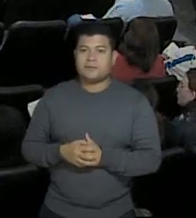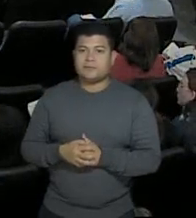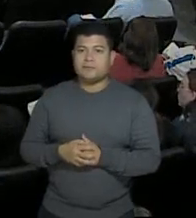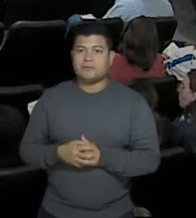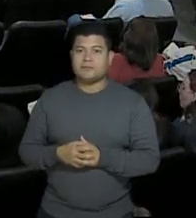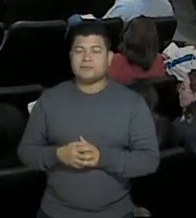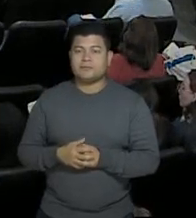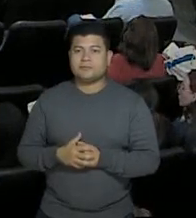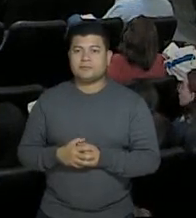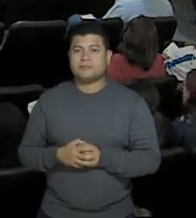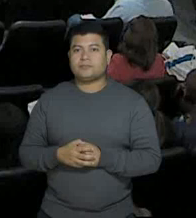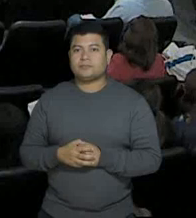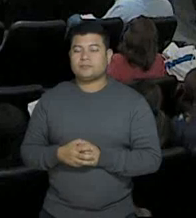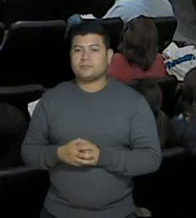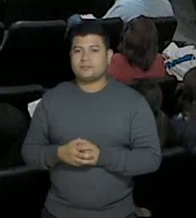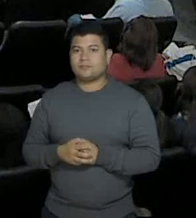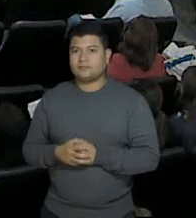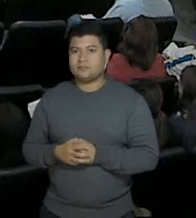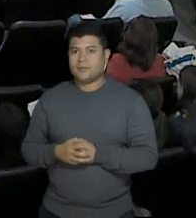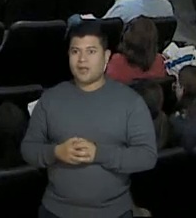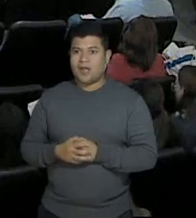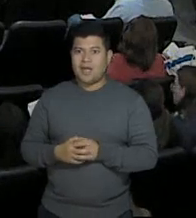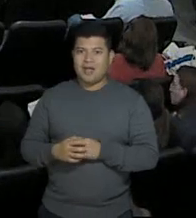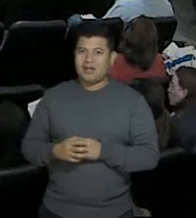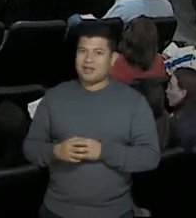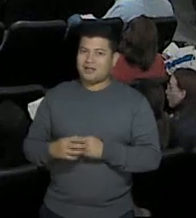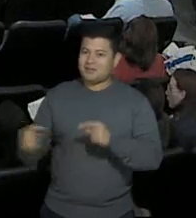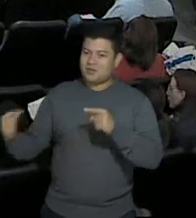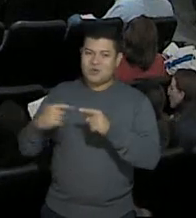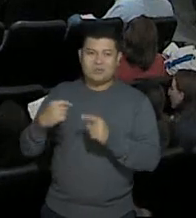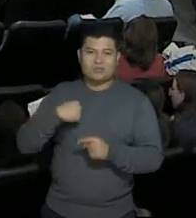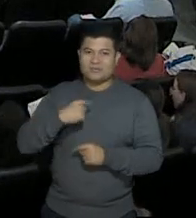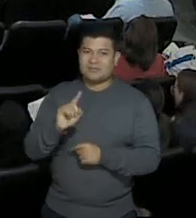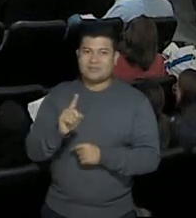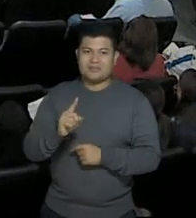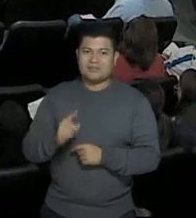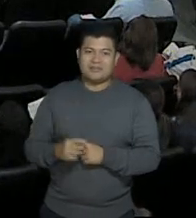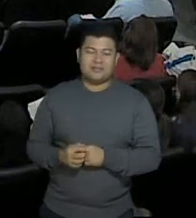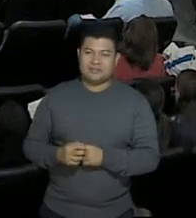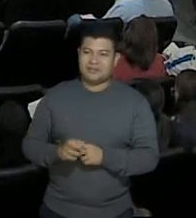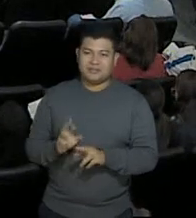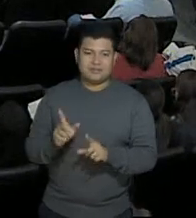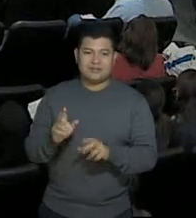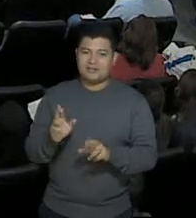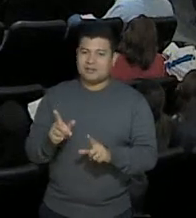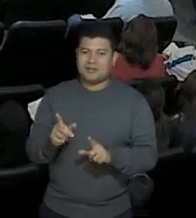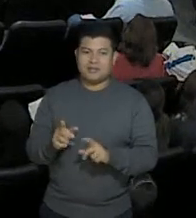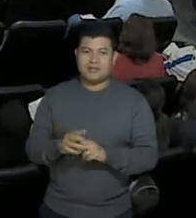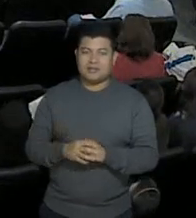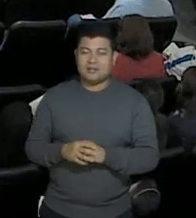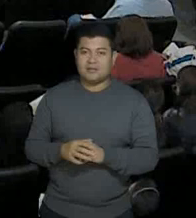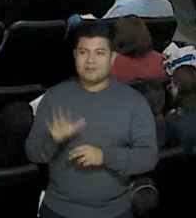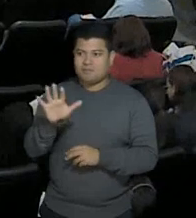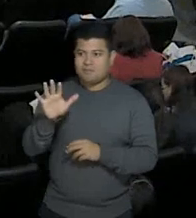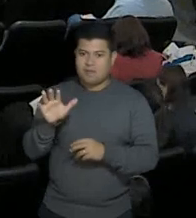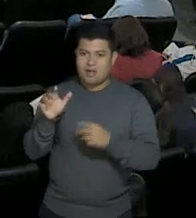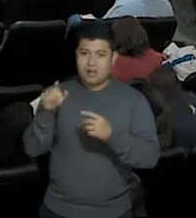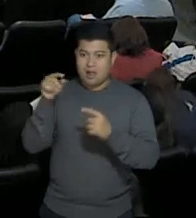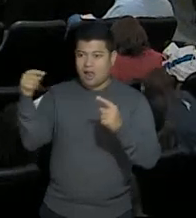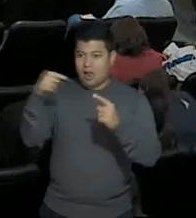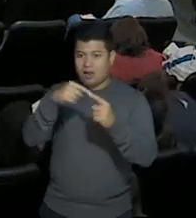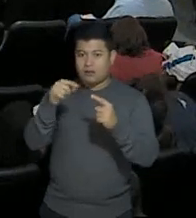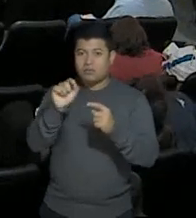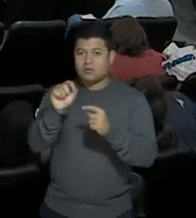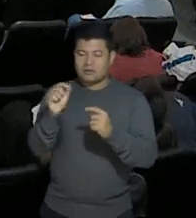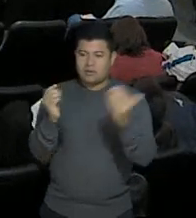Eu tinha que ler. Isso não é nem meu, é da BDO. É, isso aqui é a comparação entre dislexia